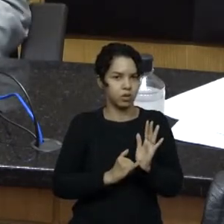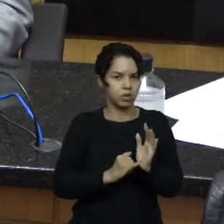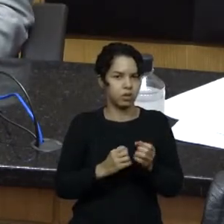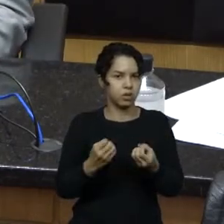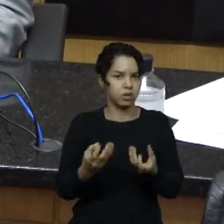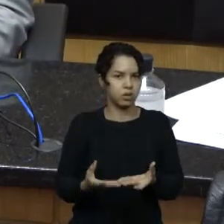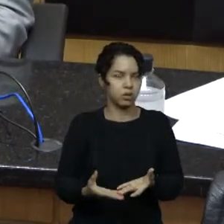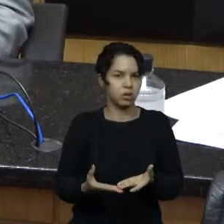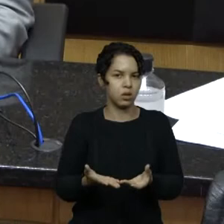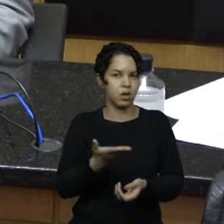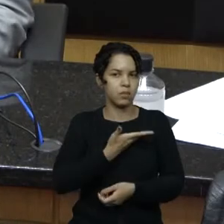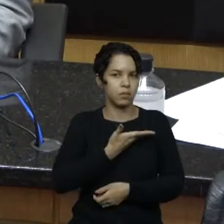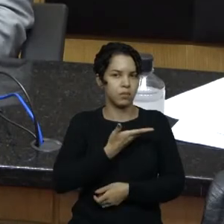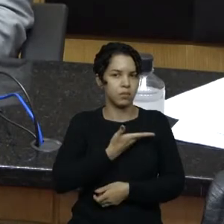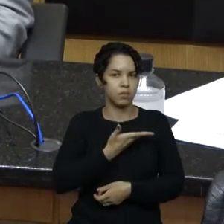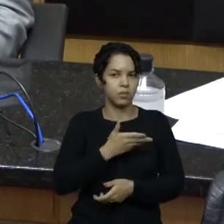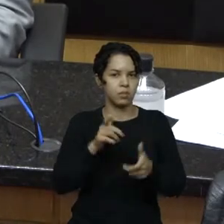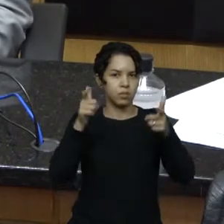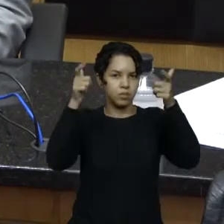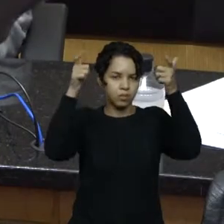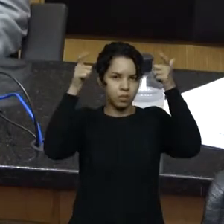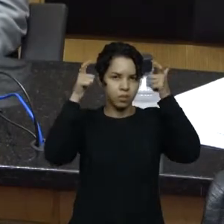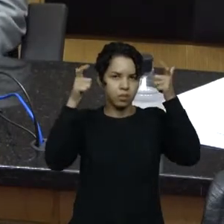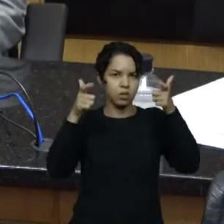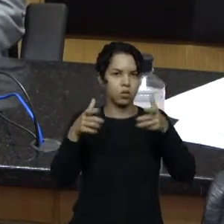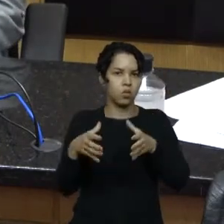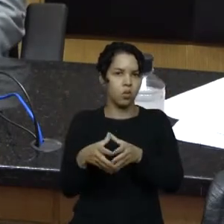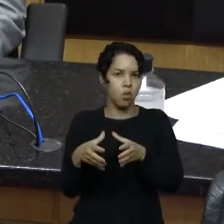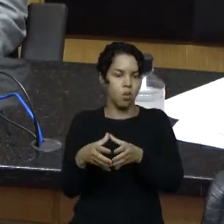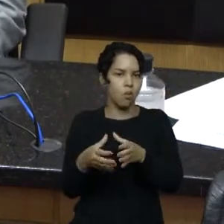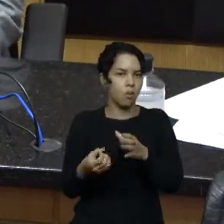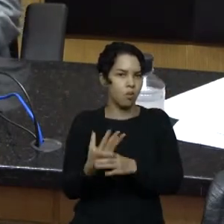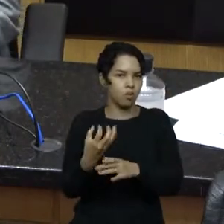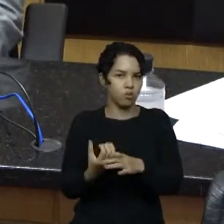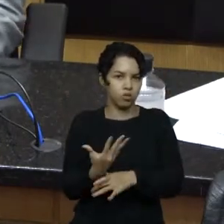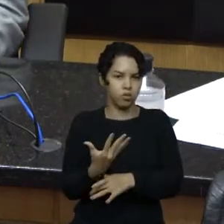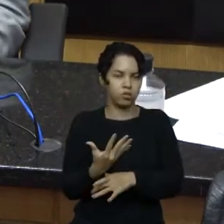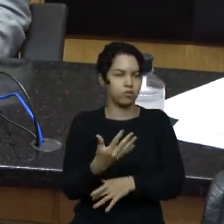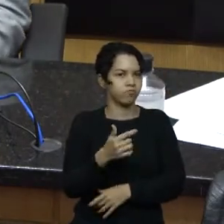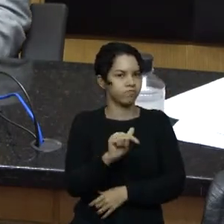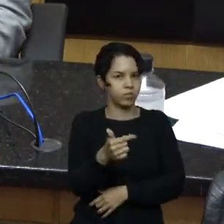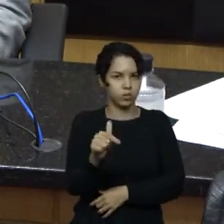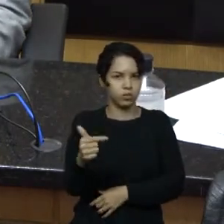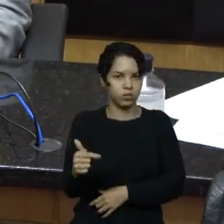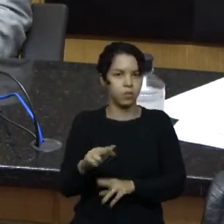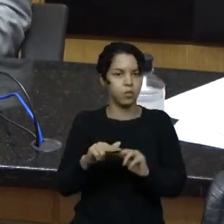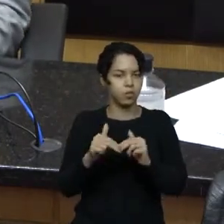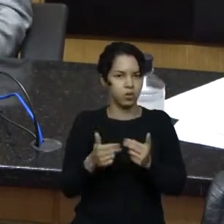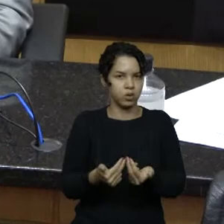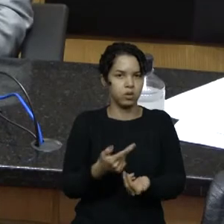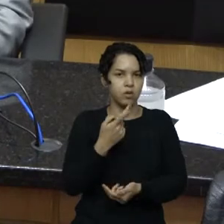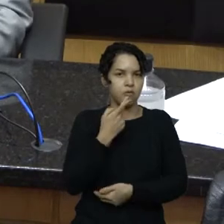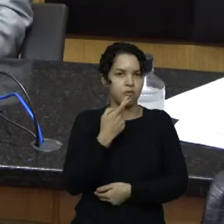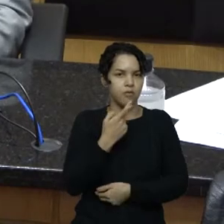aos chamados amigos do rei e não para o setor produtivo é por isso que digo que enquanto eu